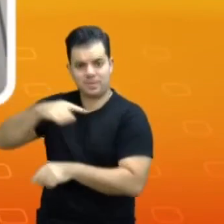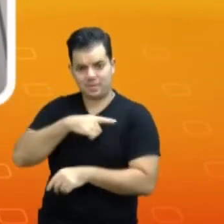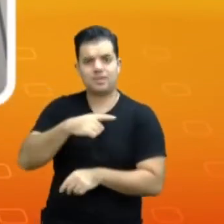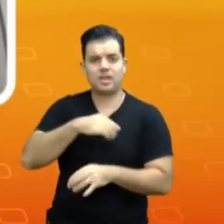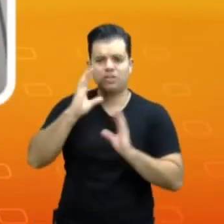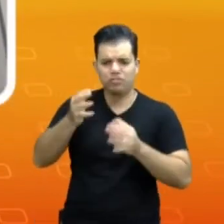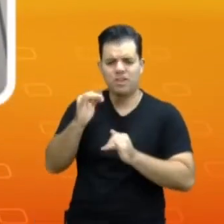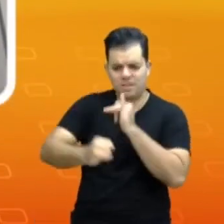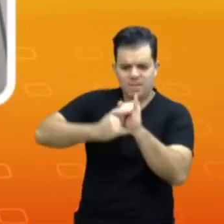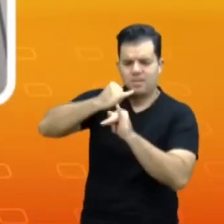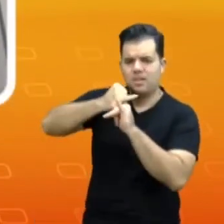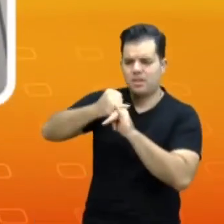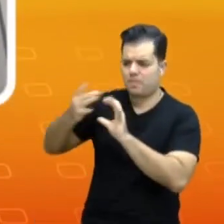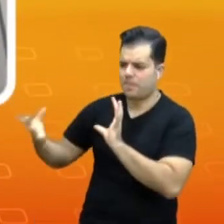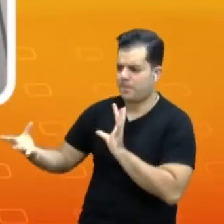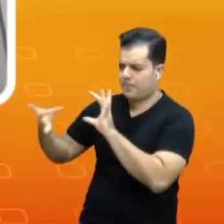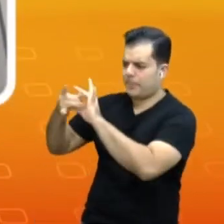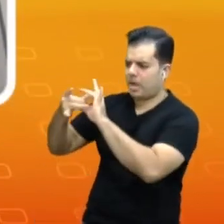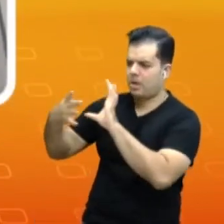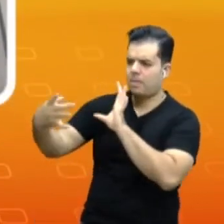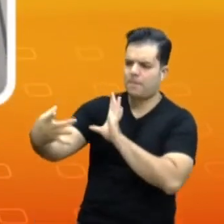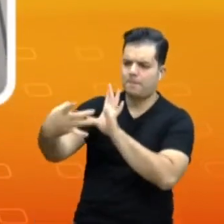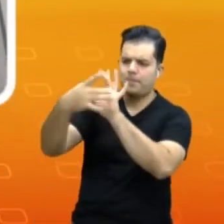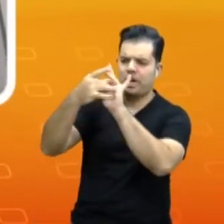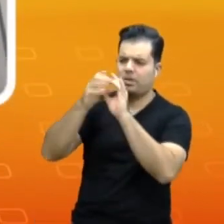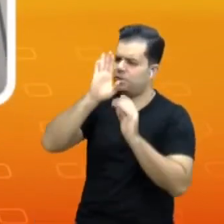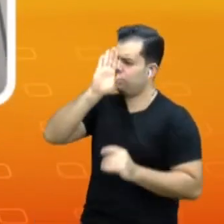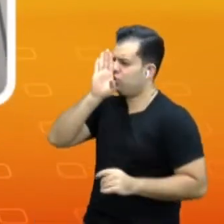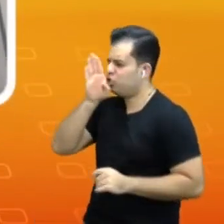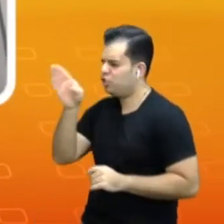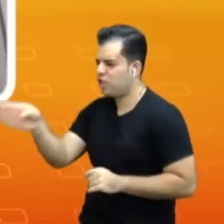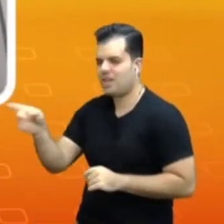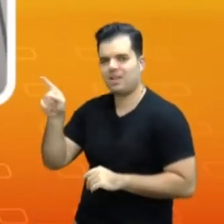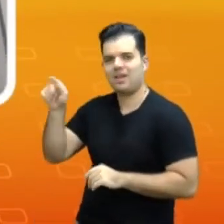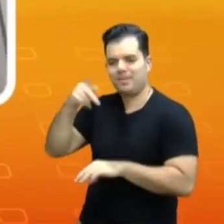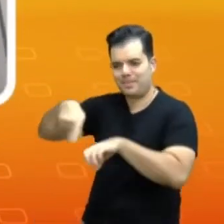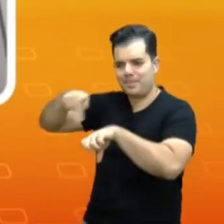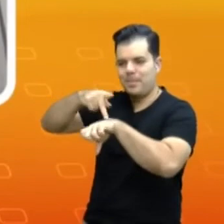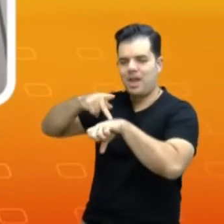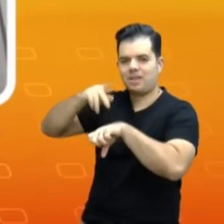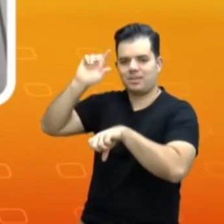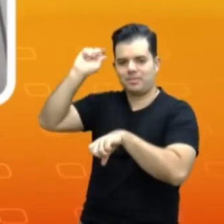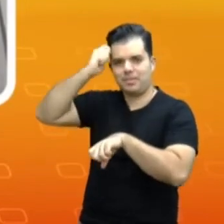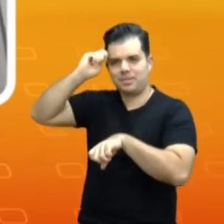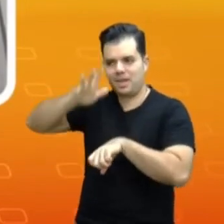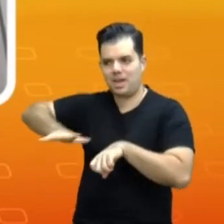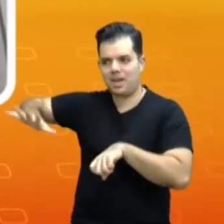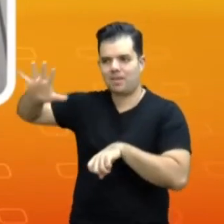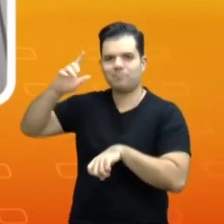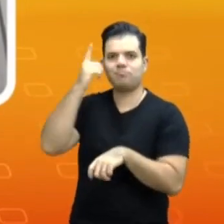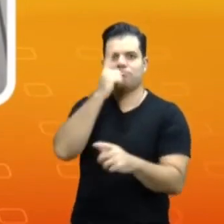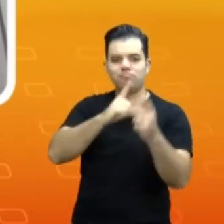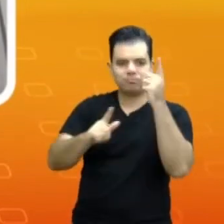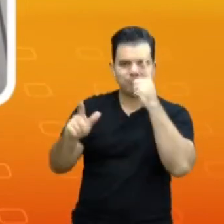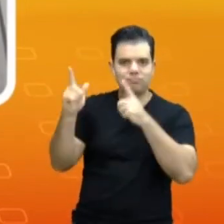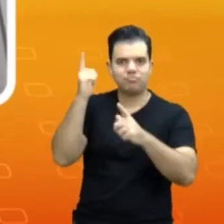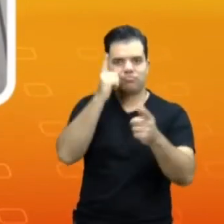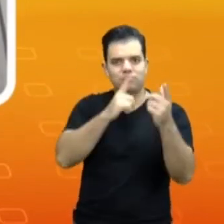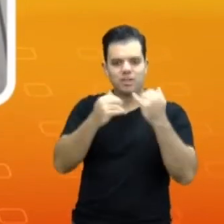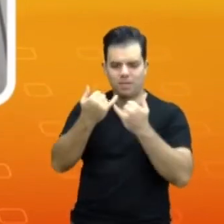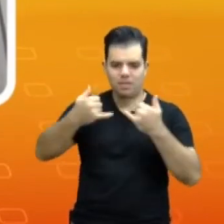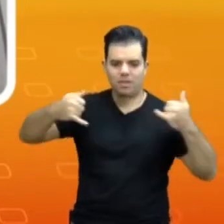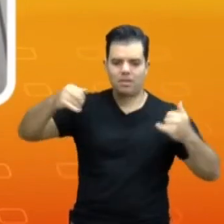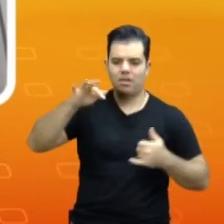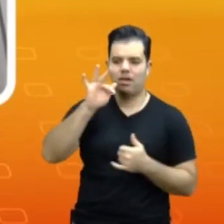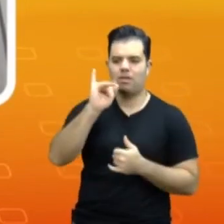todos os sinais ou todas as fibras direto para a África, também é bastante significativa, até para a cobertura daquele evento. Então,